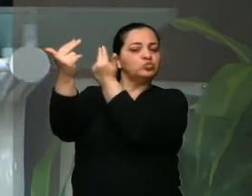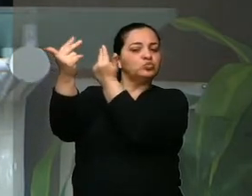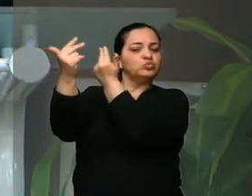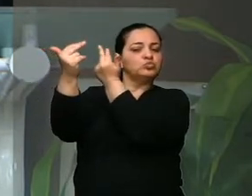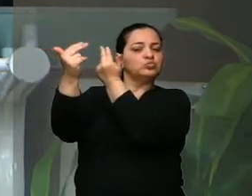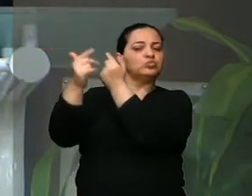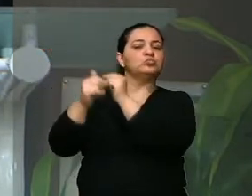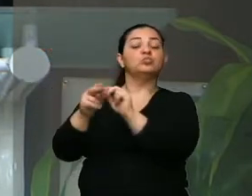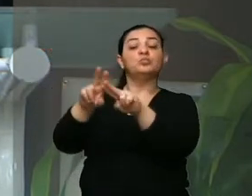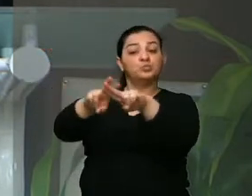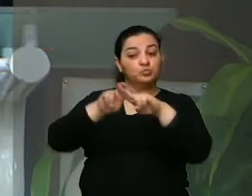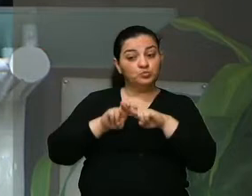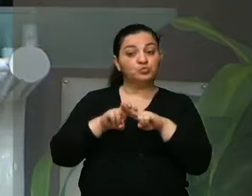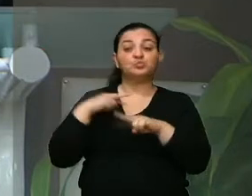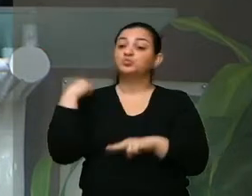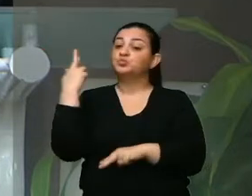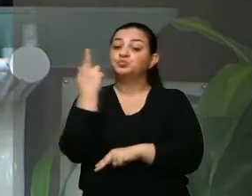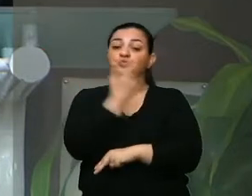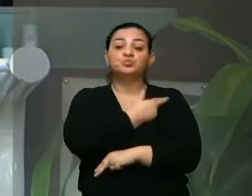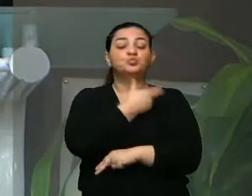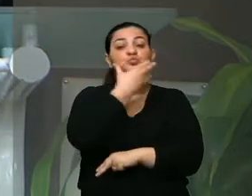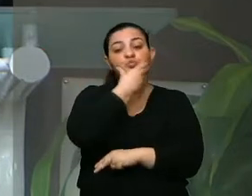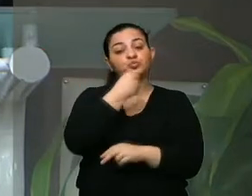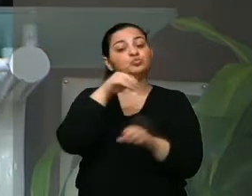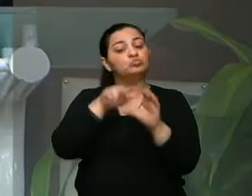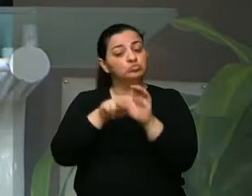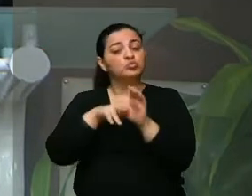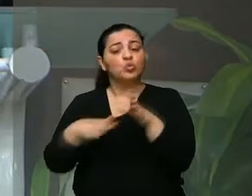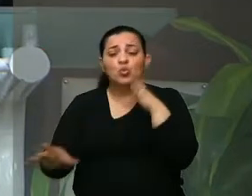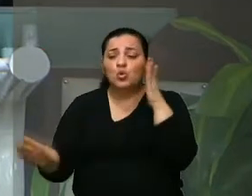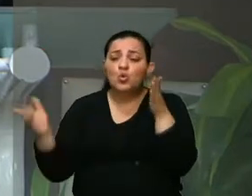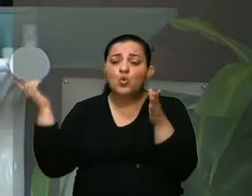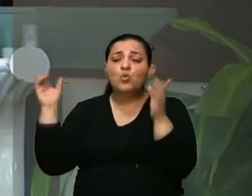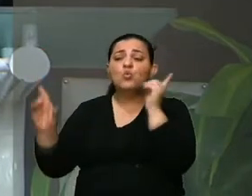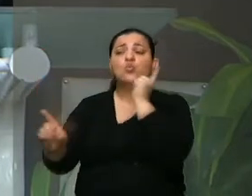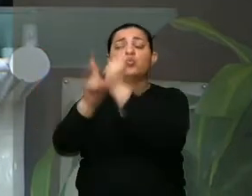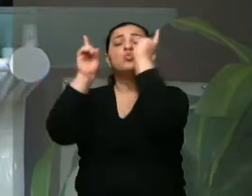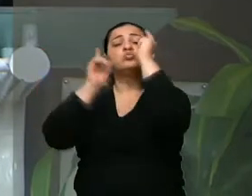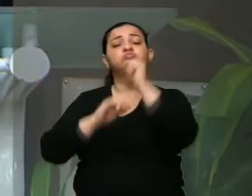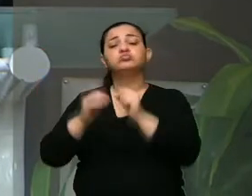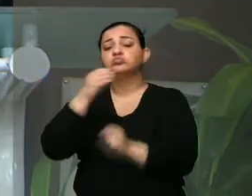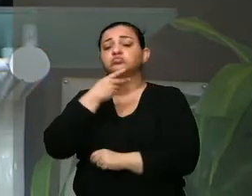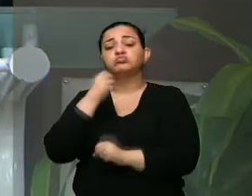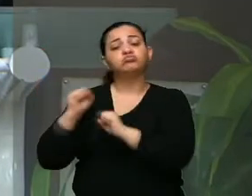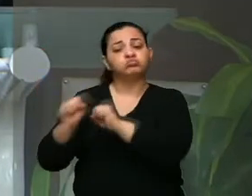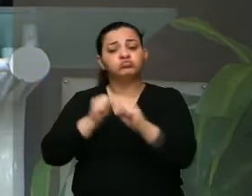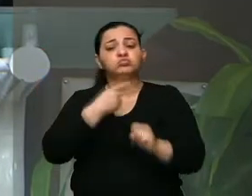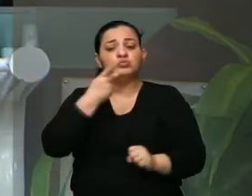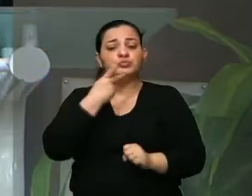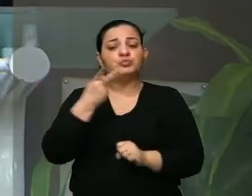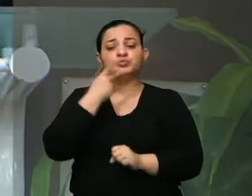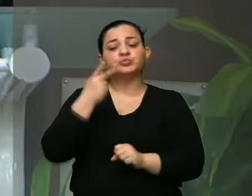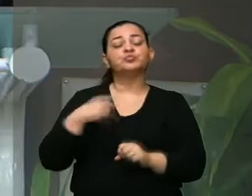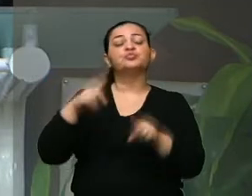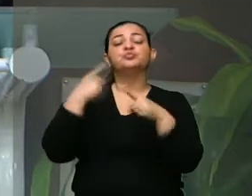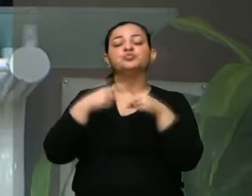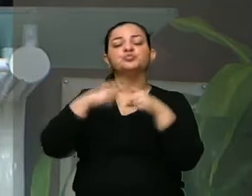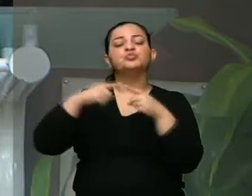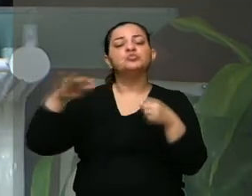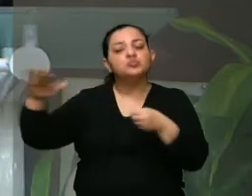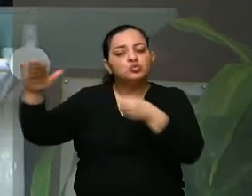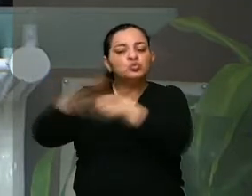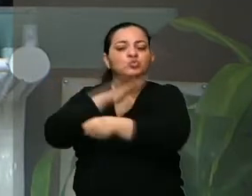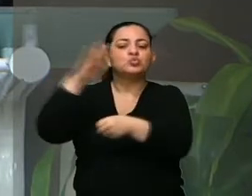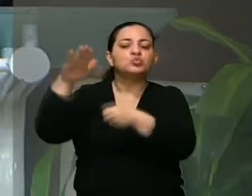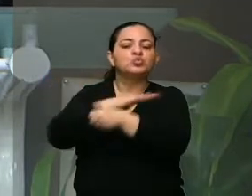por isso que nós irmãos chegaremos ao poder da palavra falada porque quando você receber essa